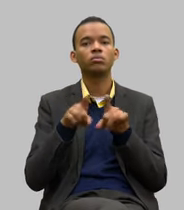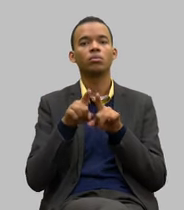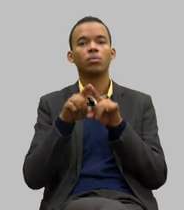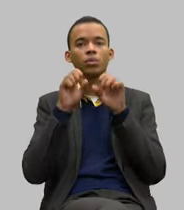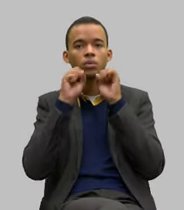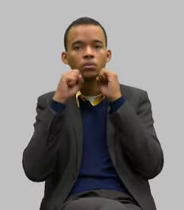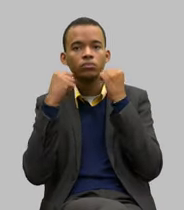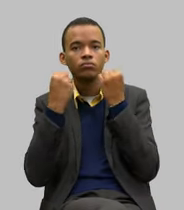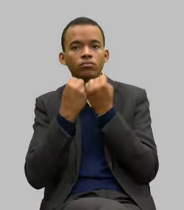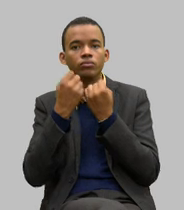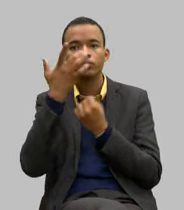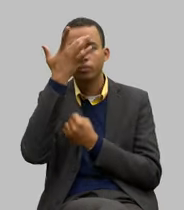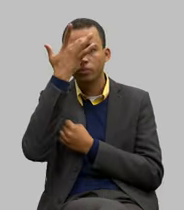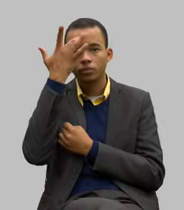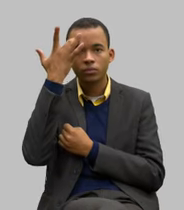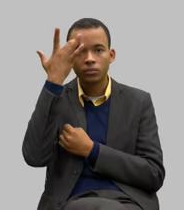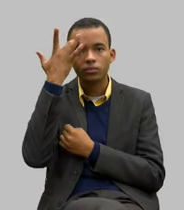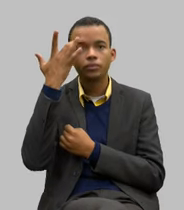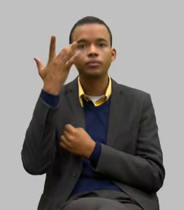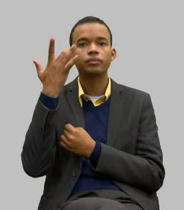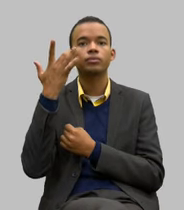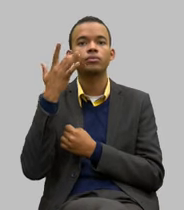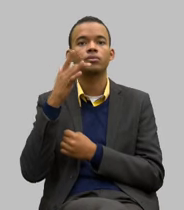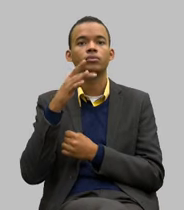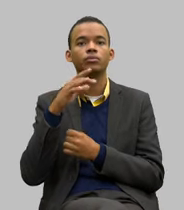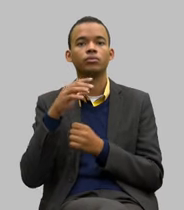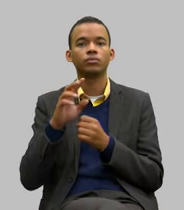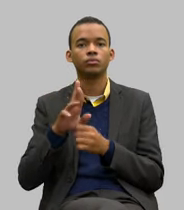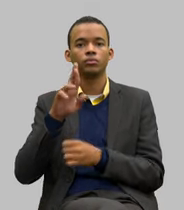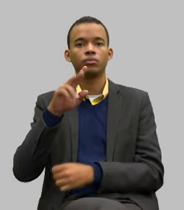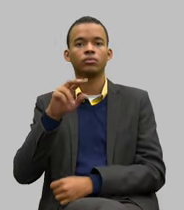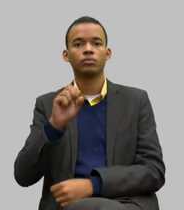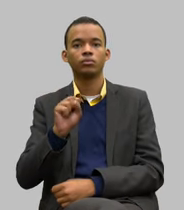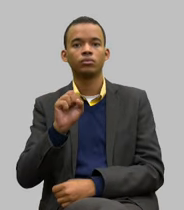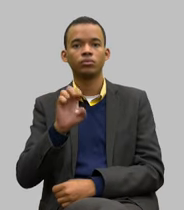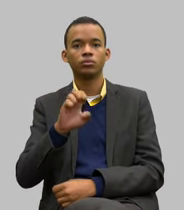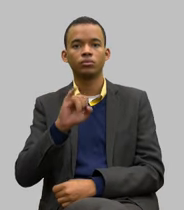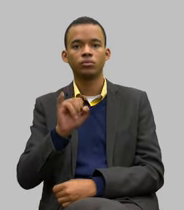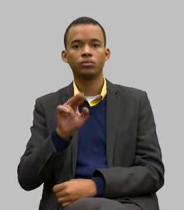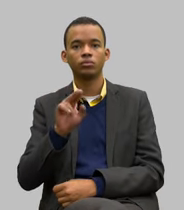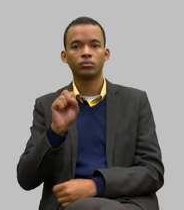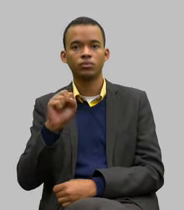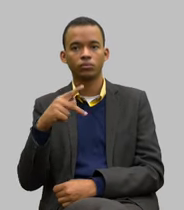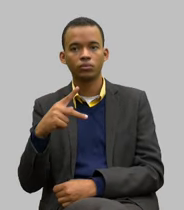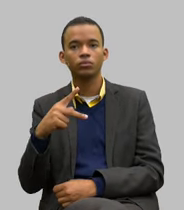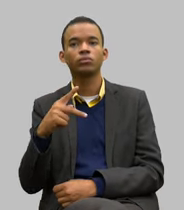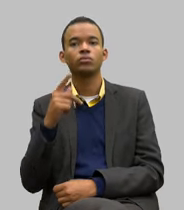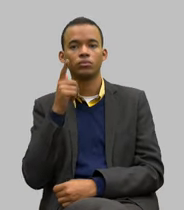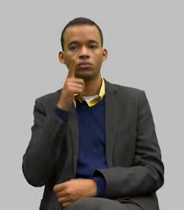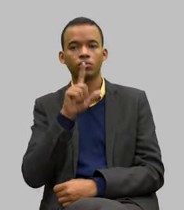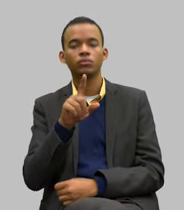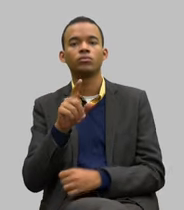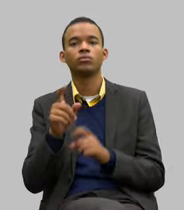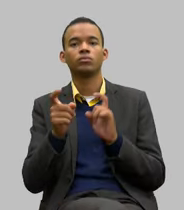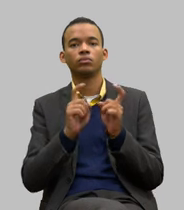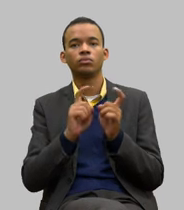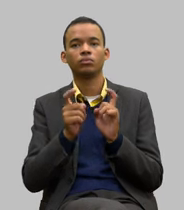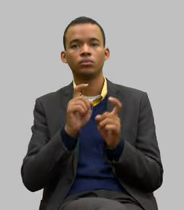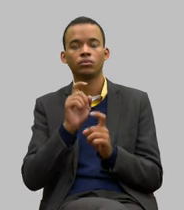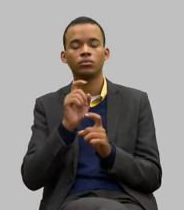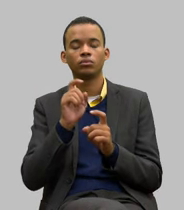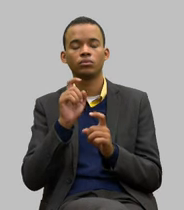trabalho né que foi feito pela sejusp agora em Maio de 2024 recentemente deputados nós a